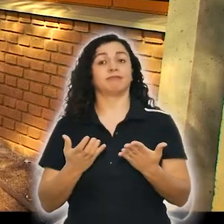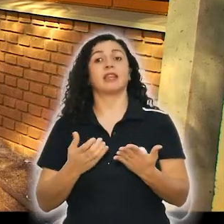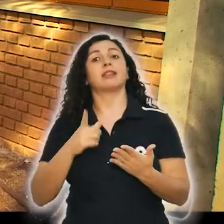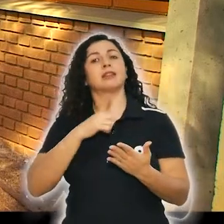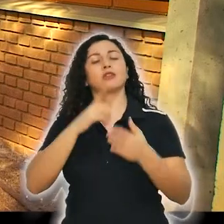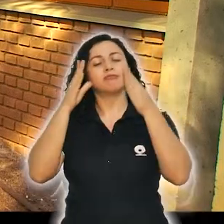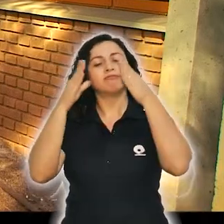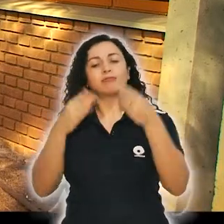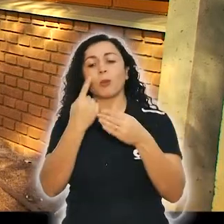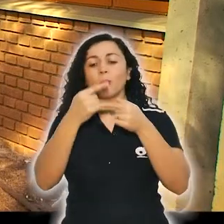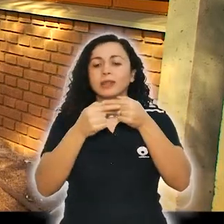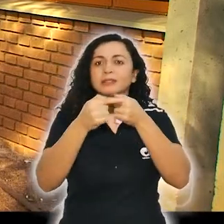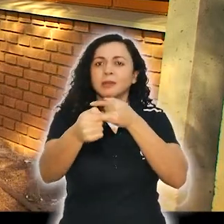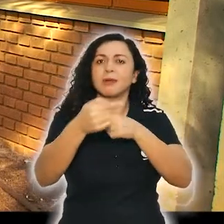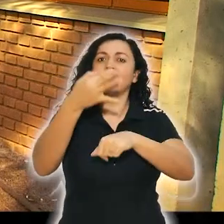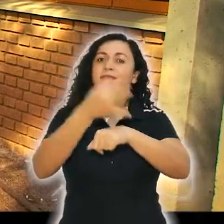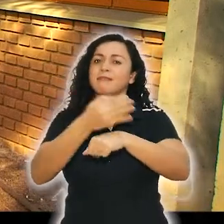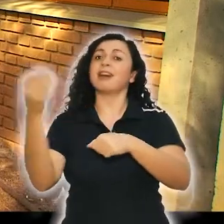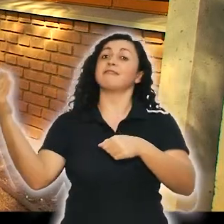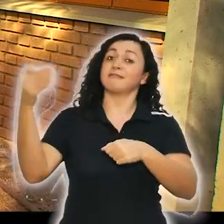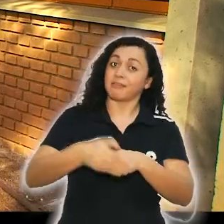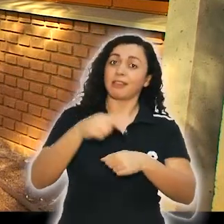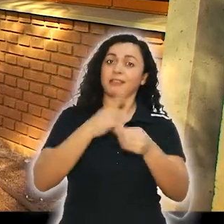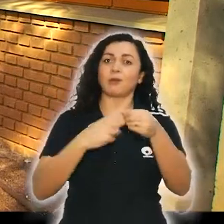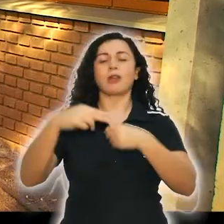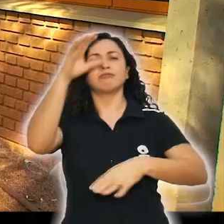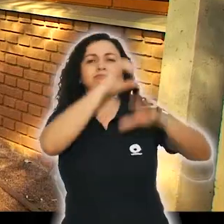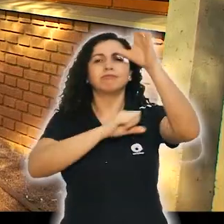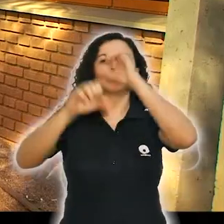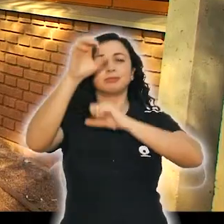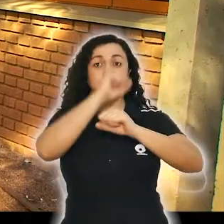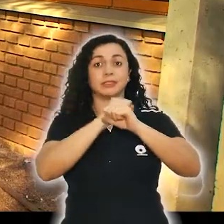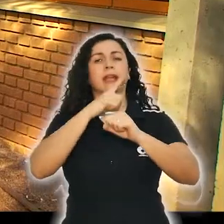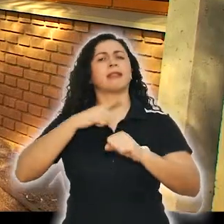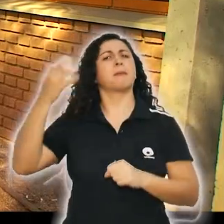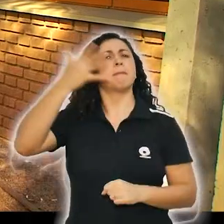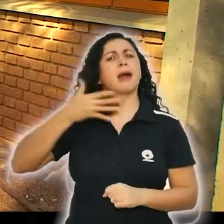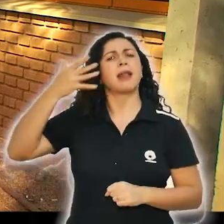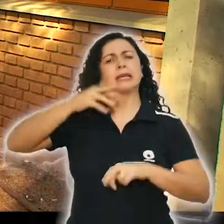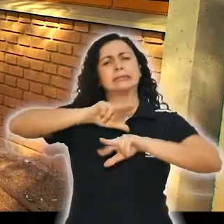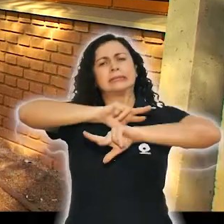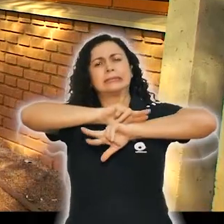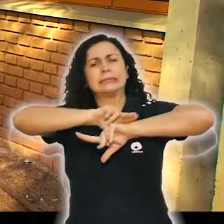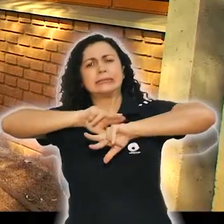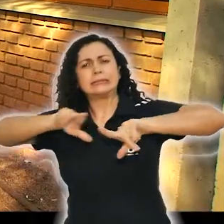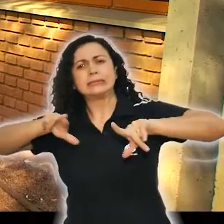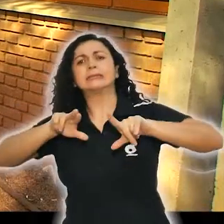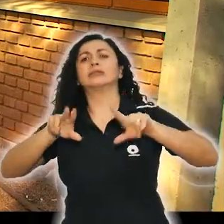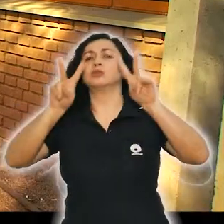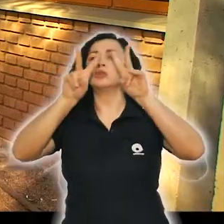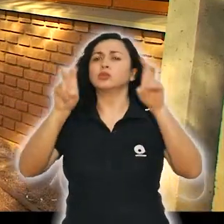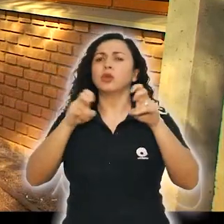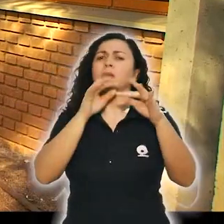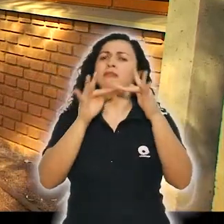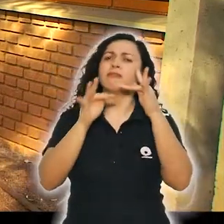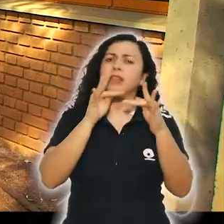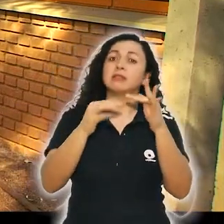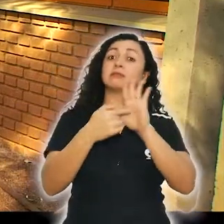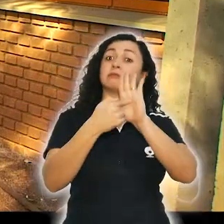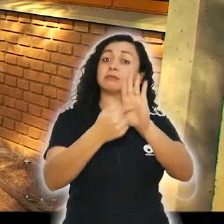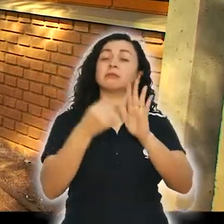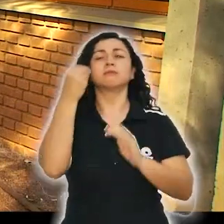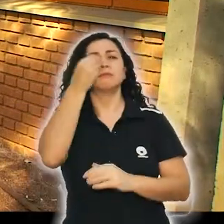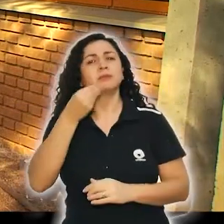uma semana da sua férias para vir aqui aprender. Eles recebem palestras sobre física, fazem